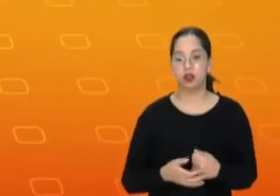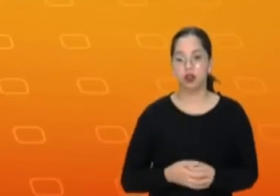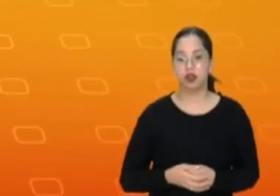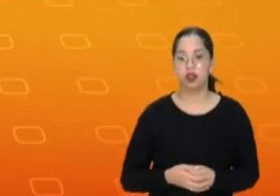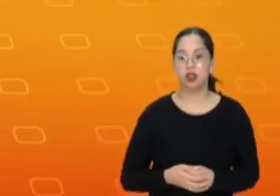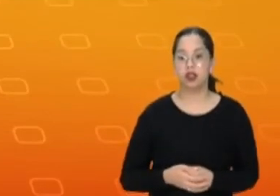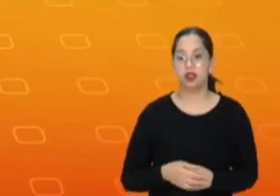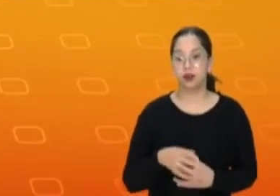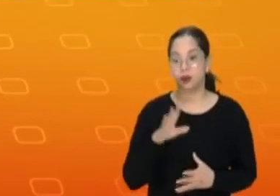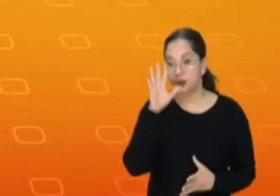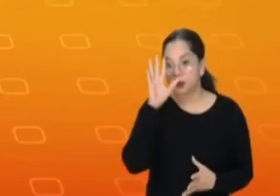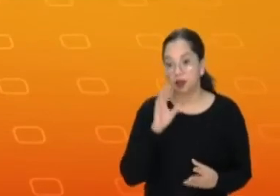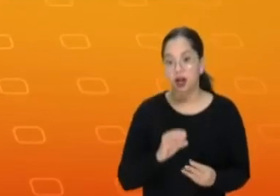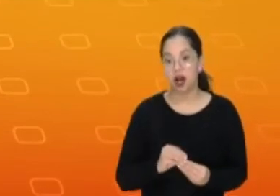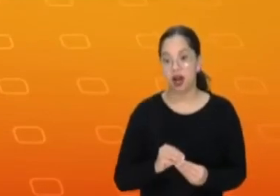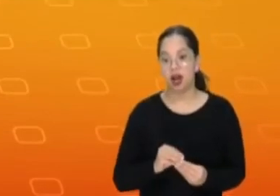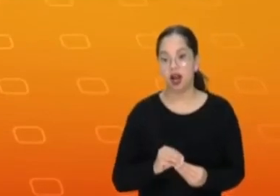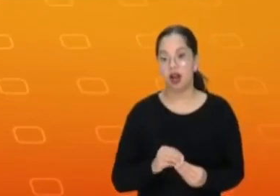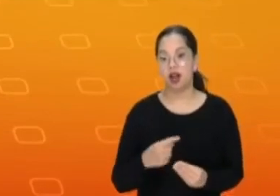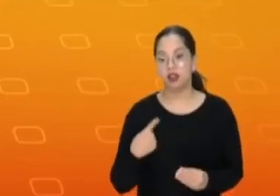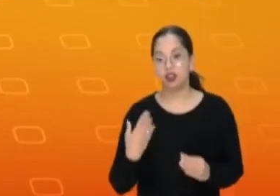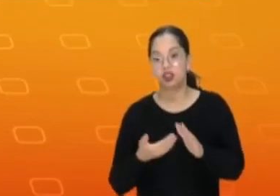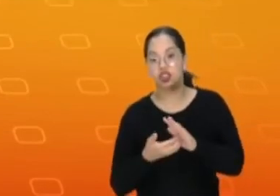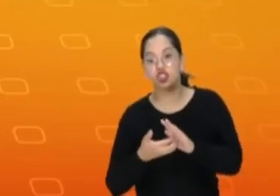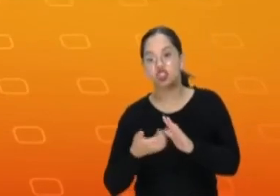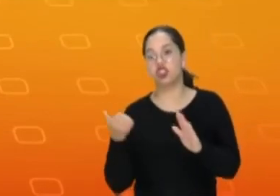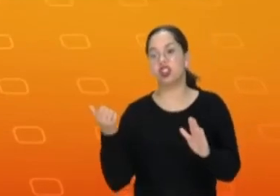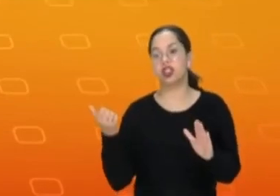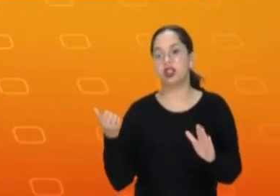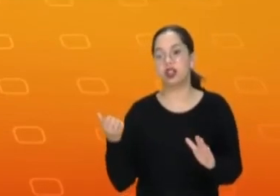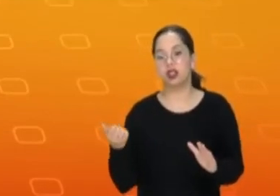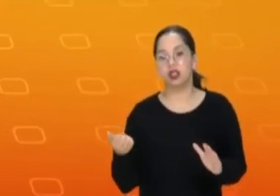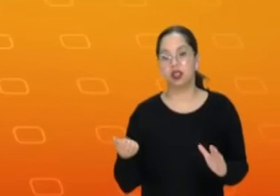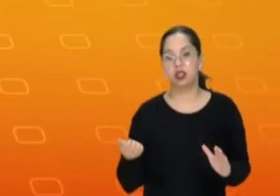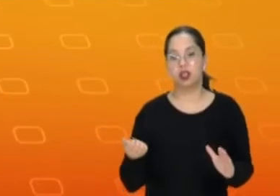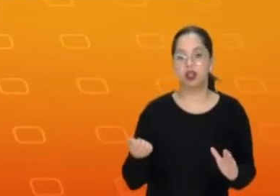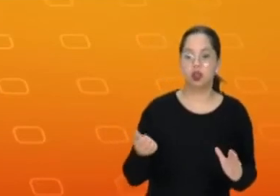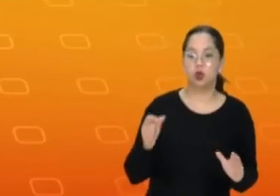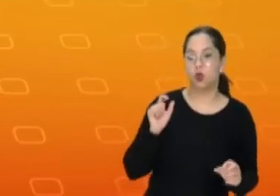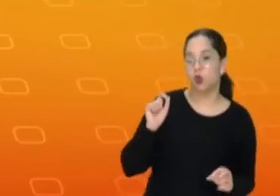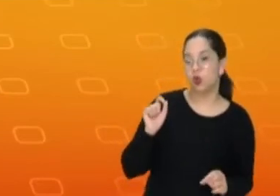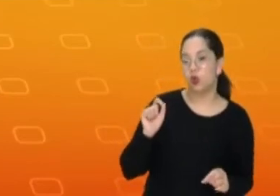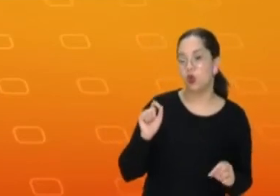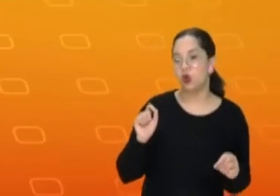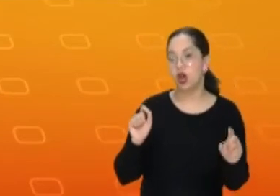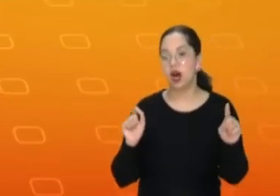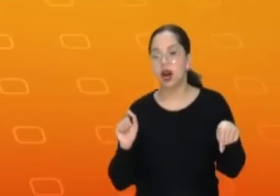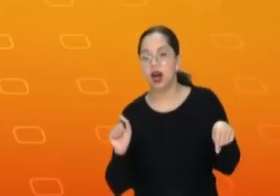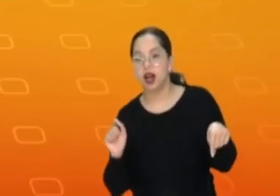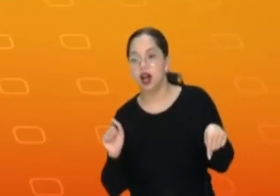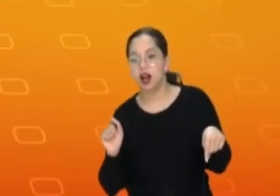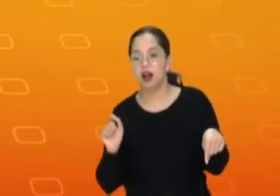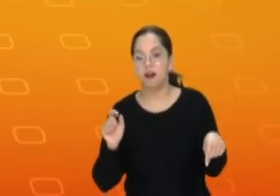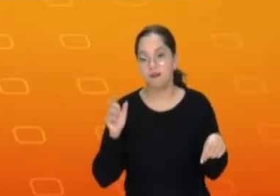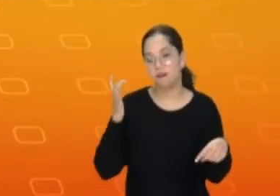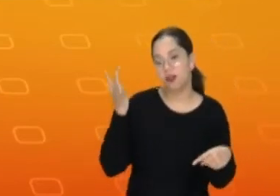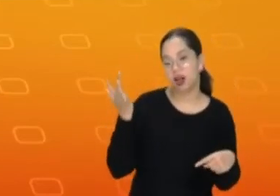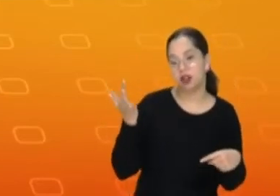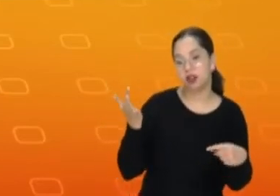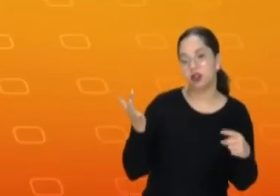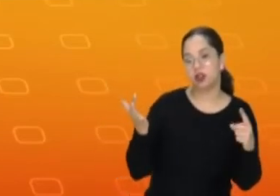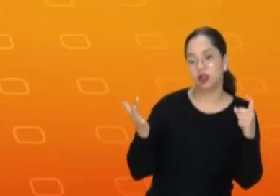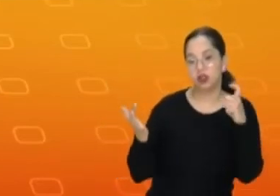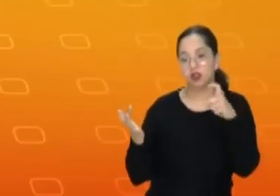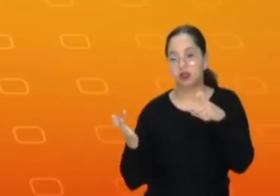eu acho que a gente retira esse grande estigma de o que é mais fácil, o que é mais difícil. A tecnologia,